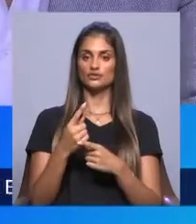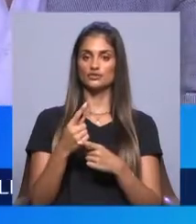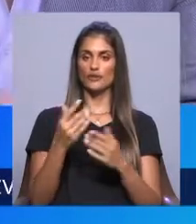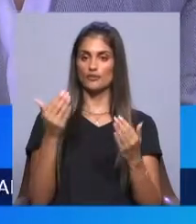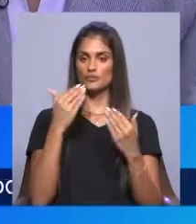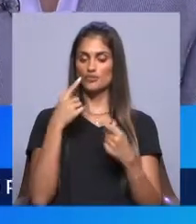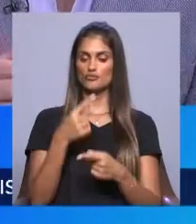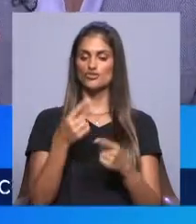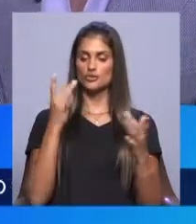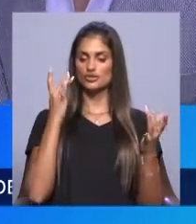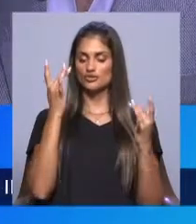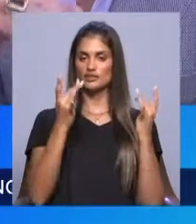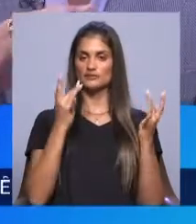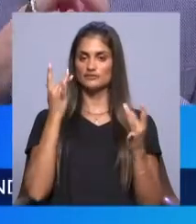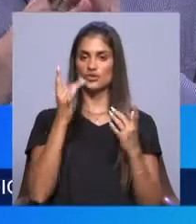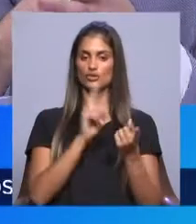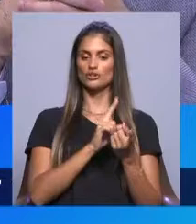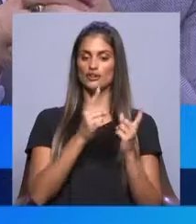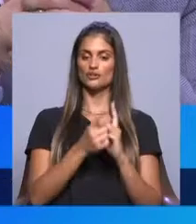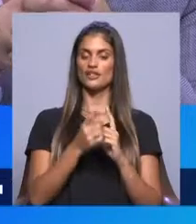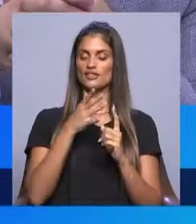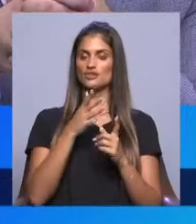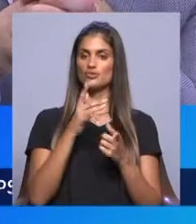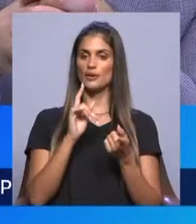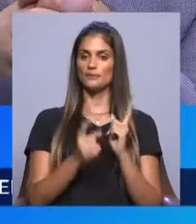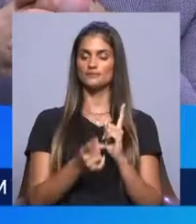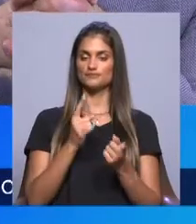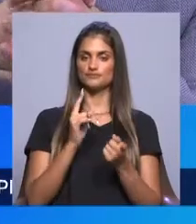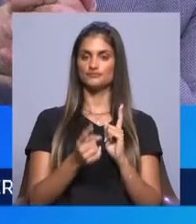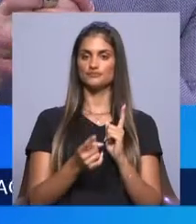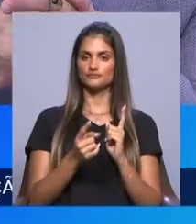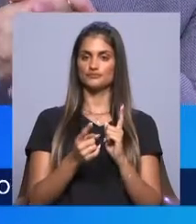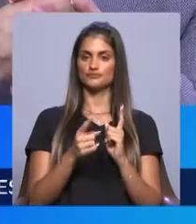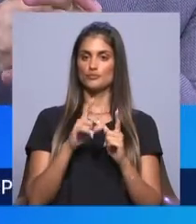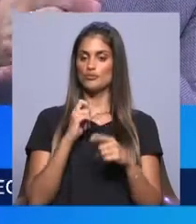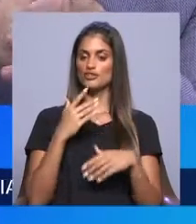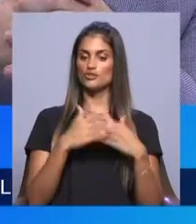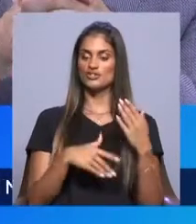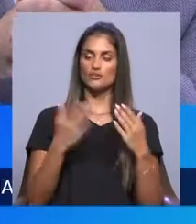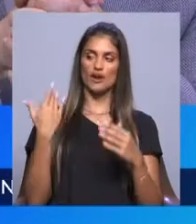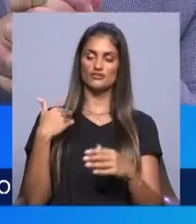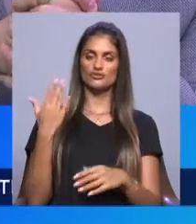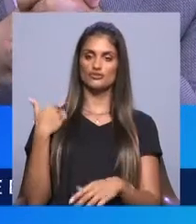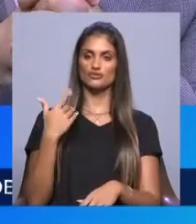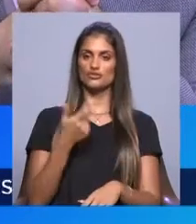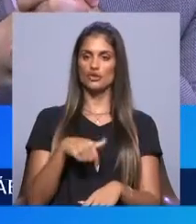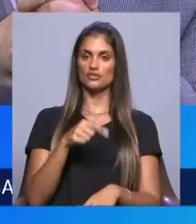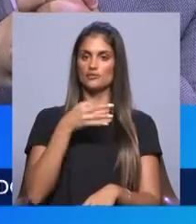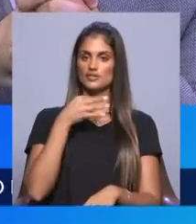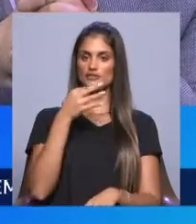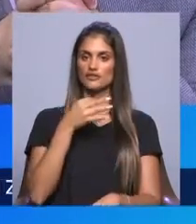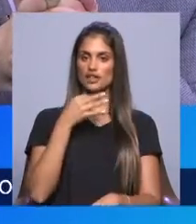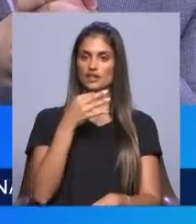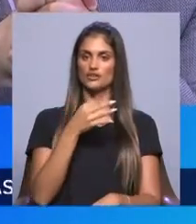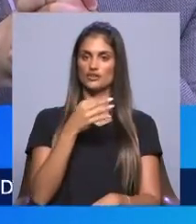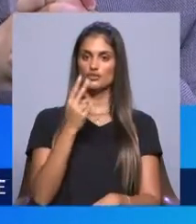apresenta uma teoria que é ao contrário, que diz mais ou menos o seguinte: o que pode ter acontecido foi, nós estamos a falar do início do universo e